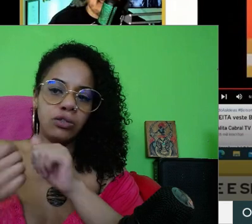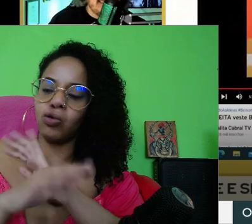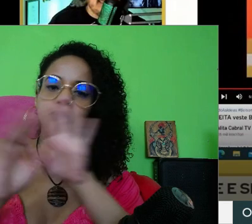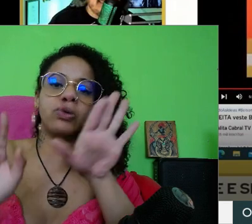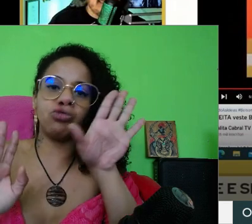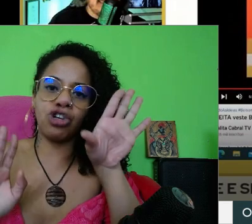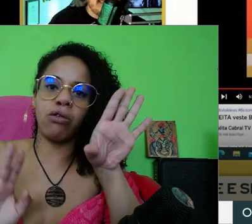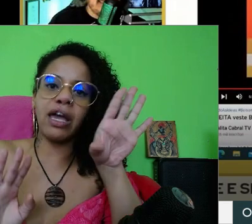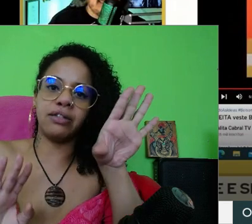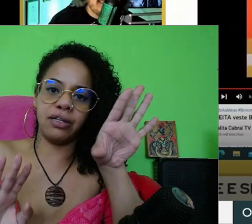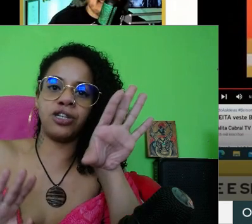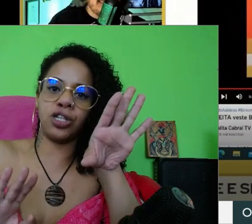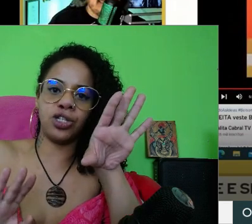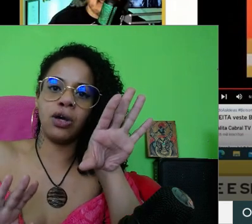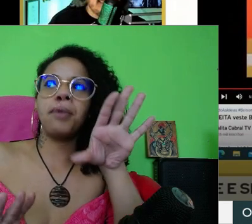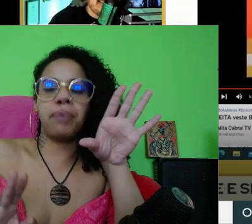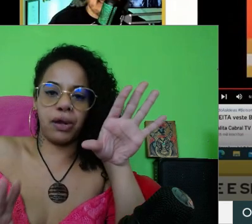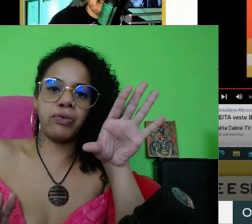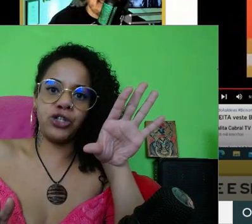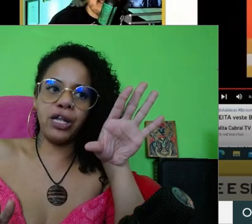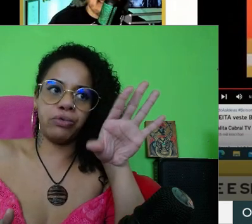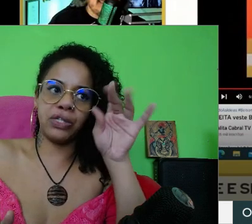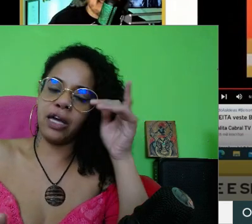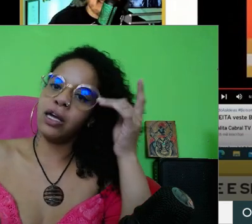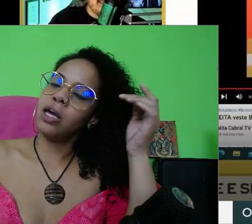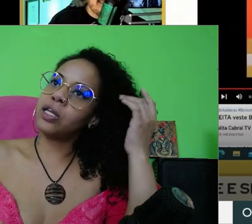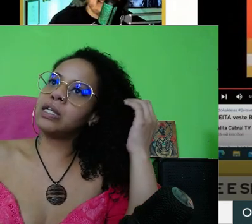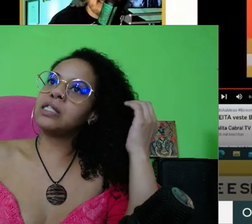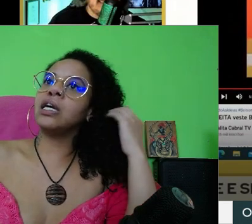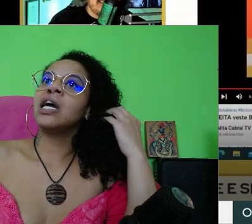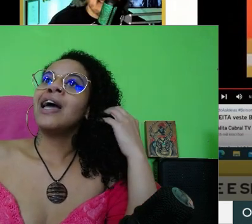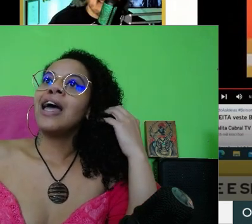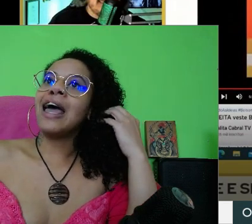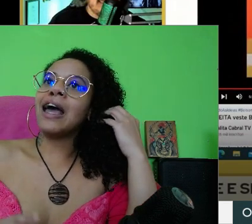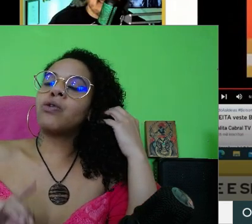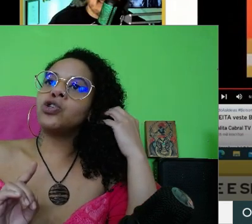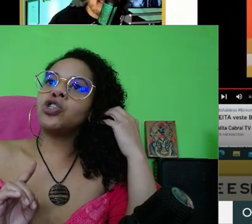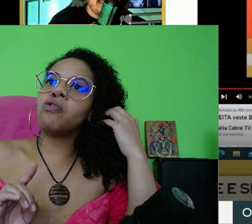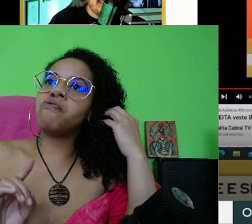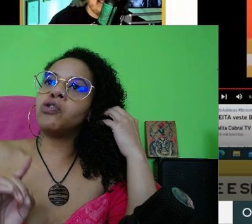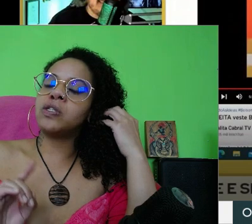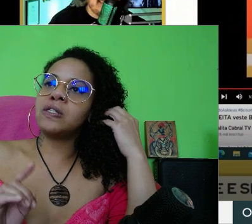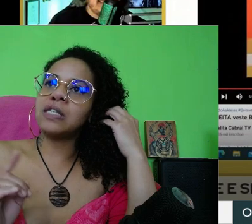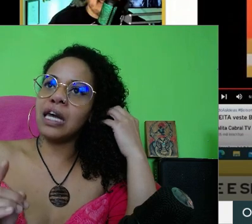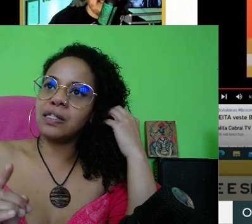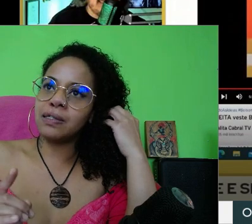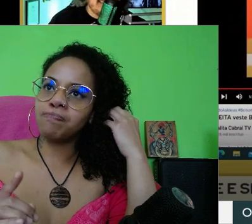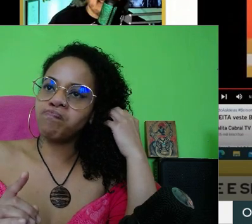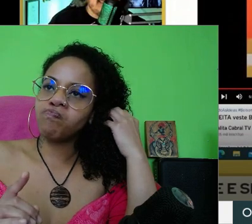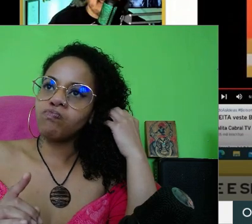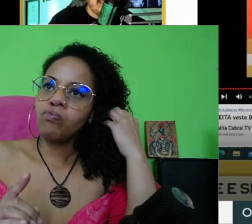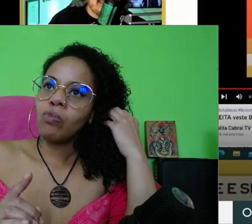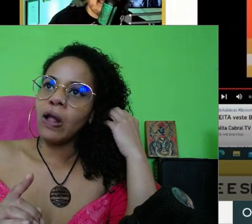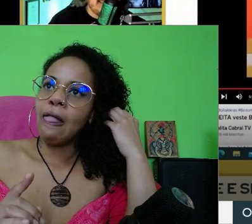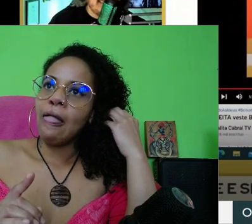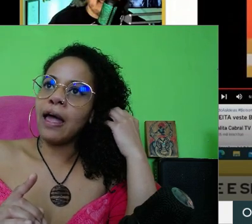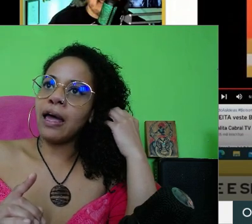Moreiras todo mundo já conhece né Gente pelo amor de Deus né então assim quando eu digo vocês